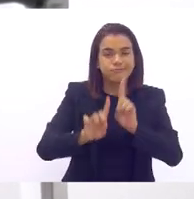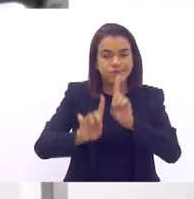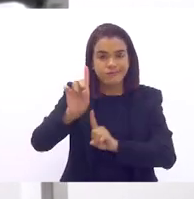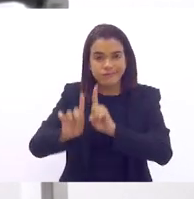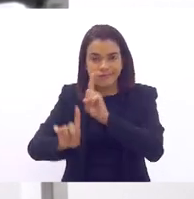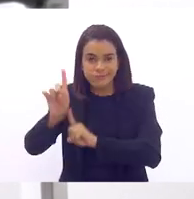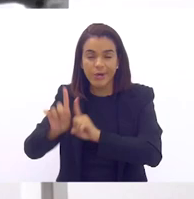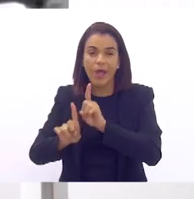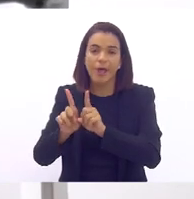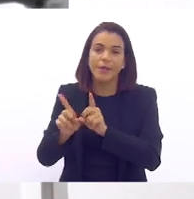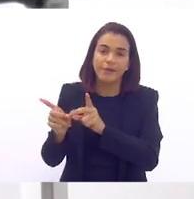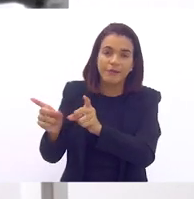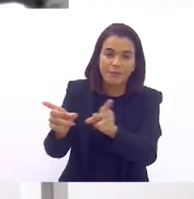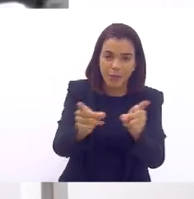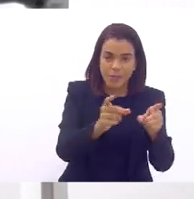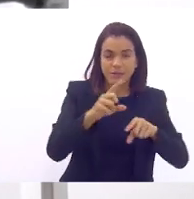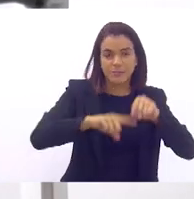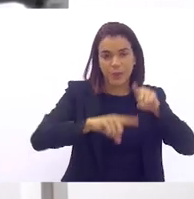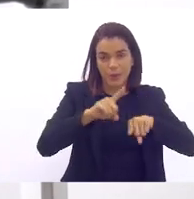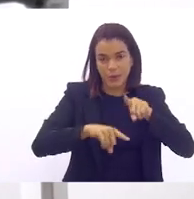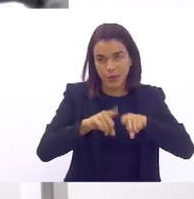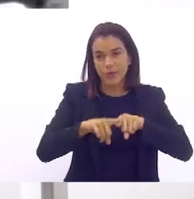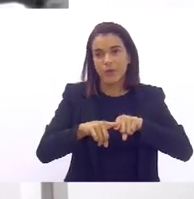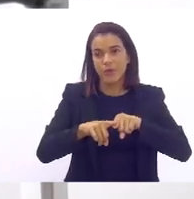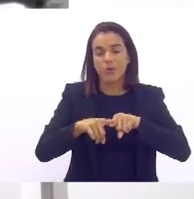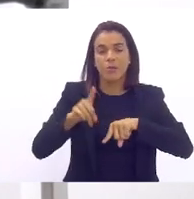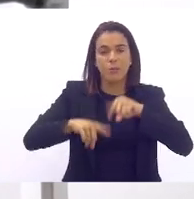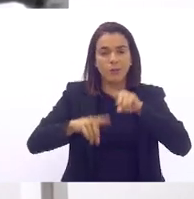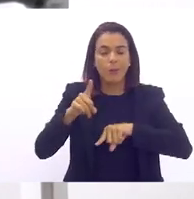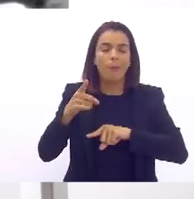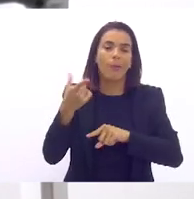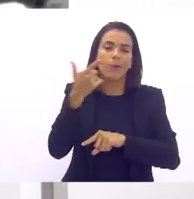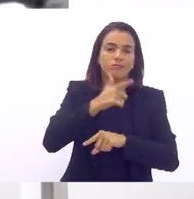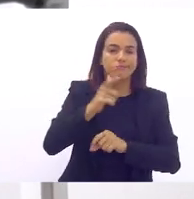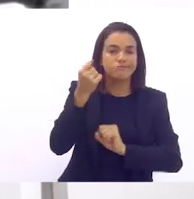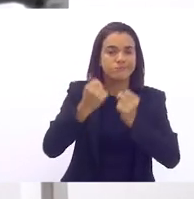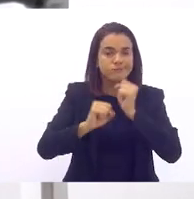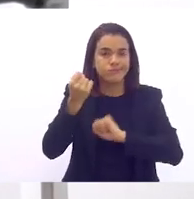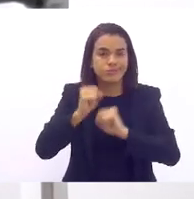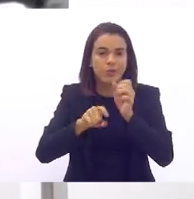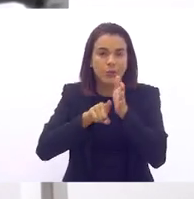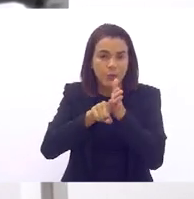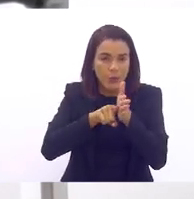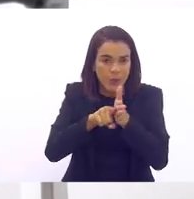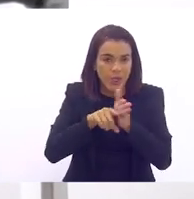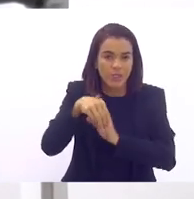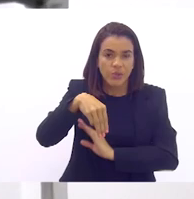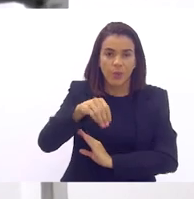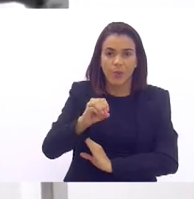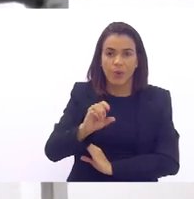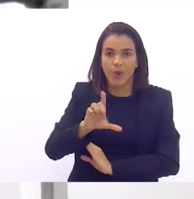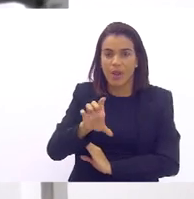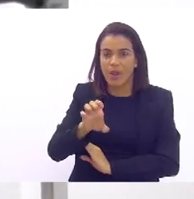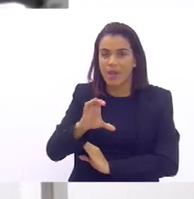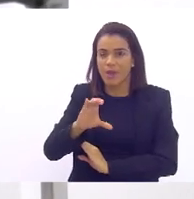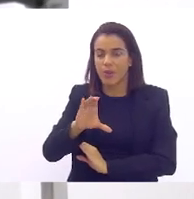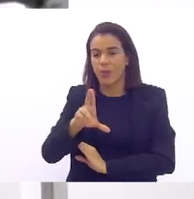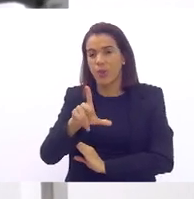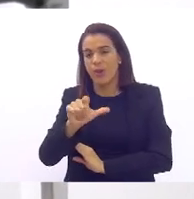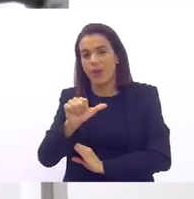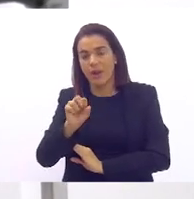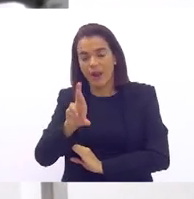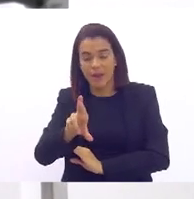de importação de produtos para de insumos paraa produção do teste molecular foi nessa ordem 60 a